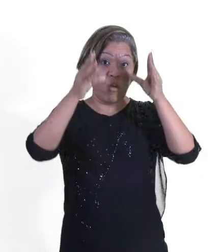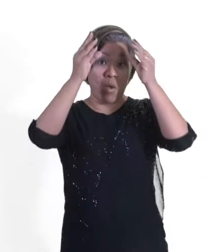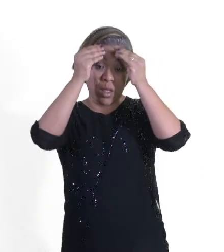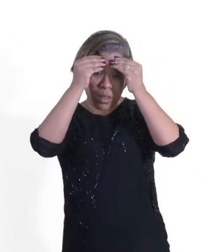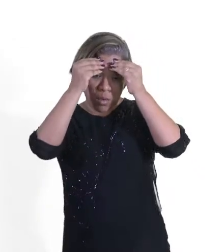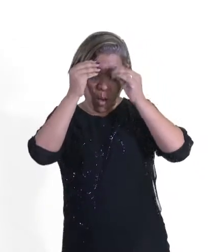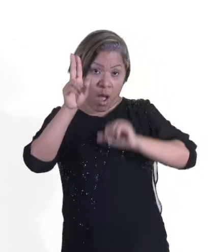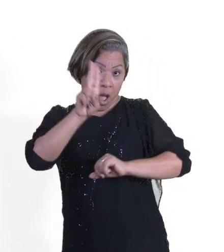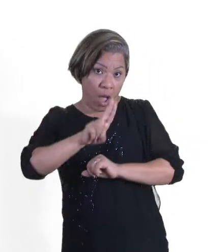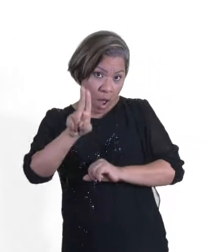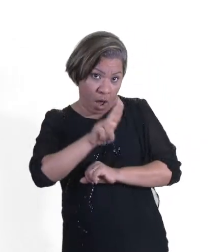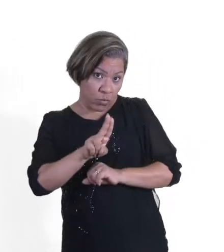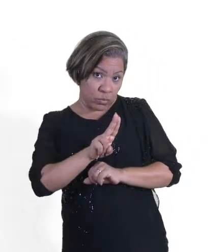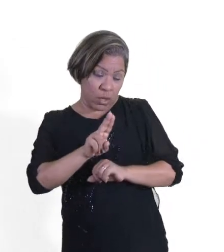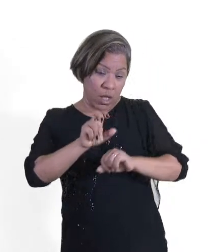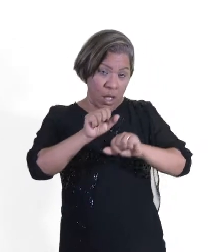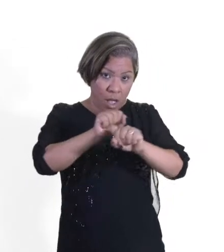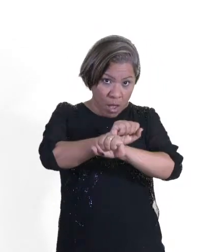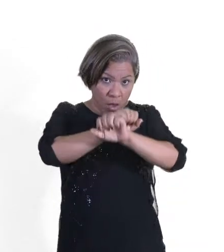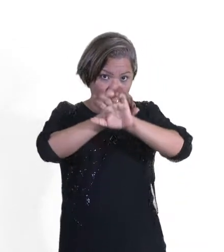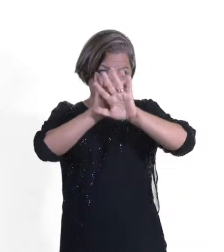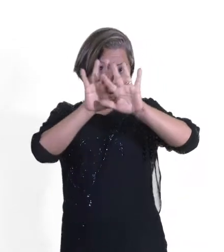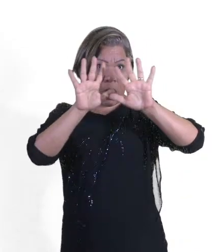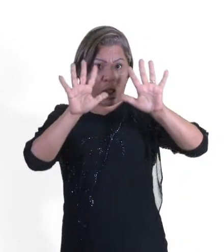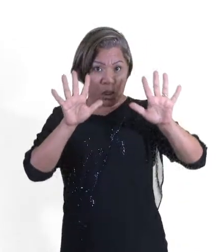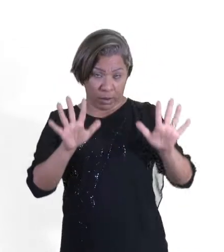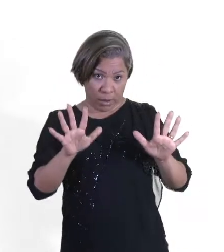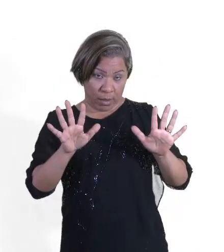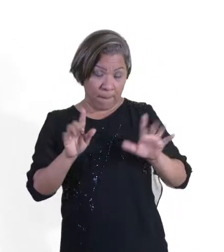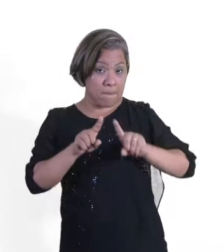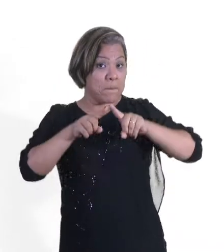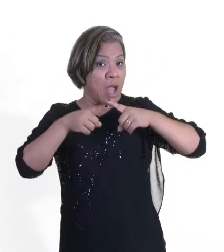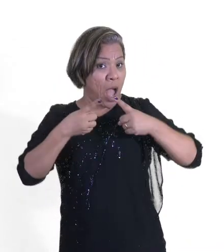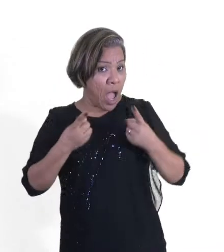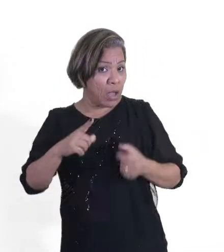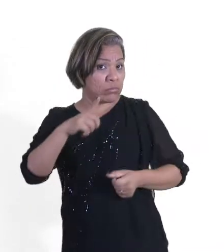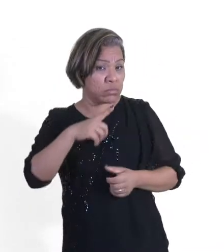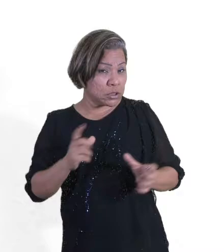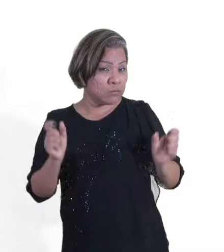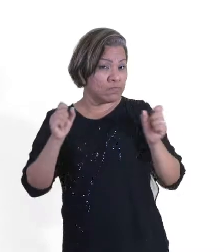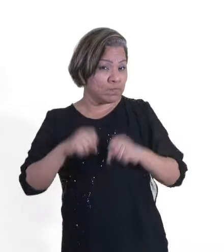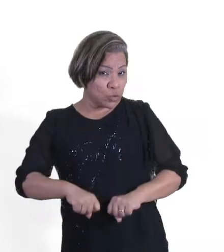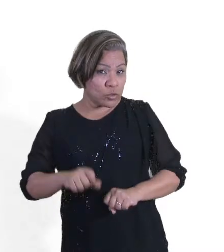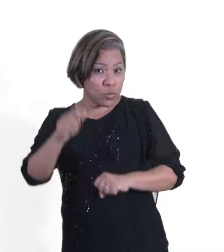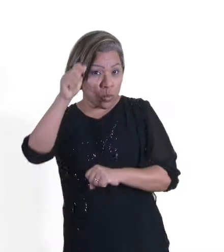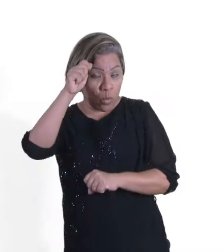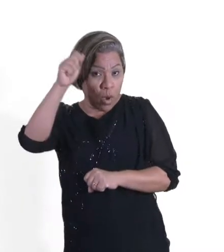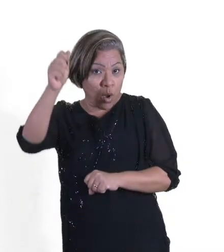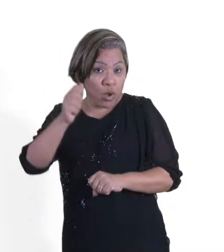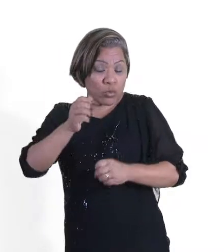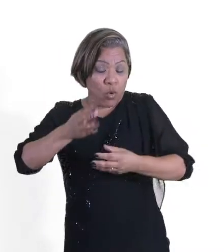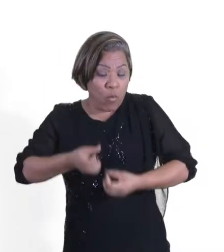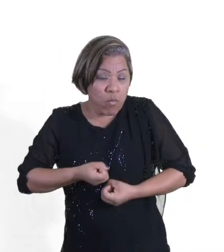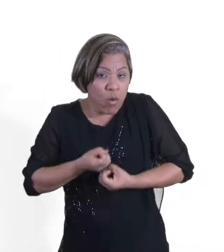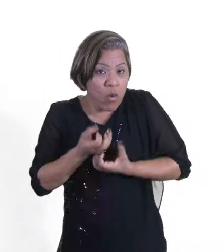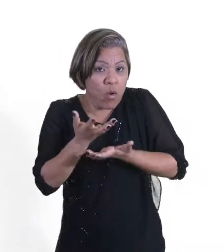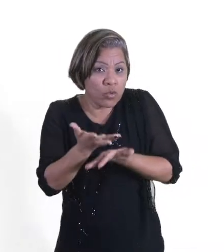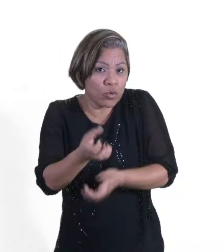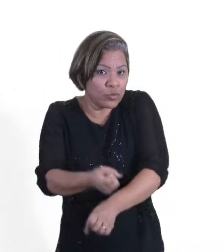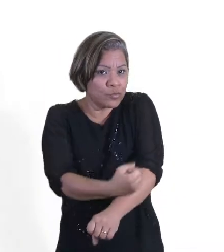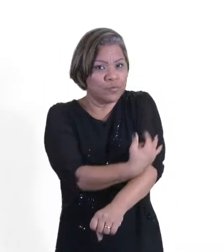ser clara, mas que há a possibilidade do autor expor suas